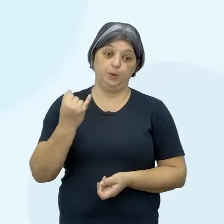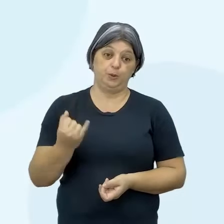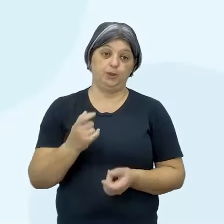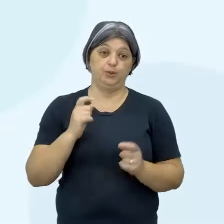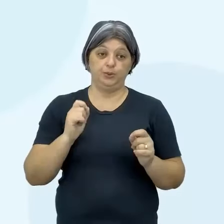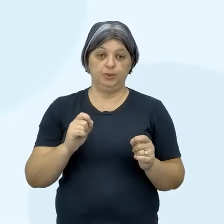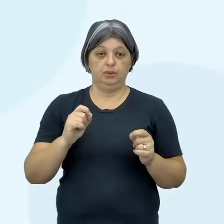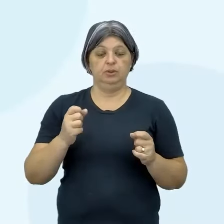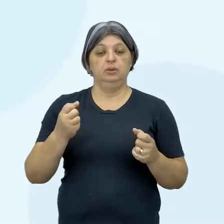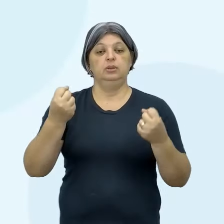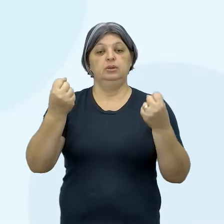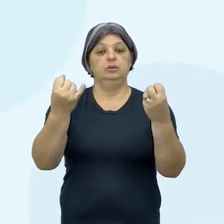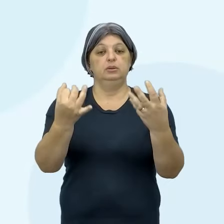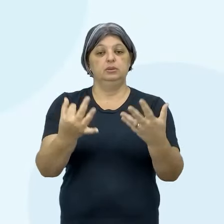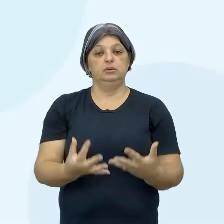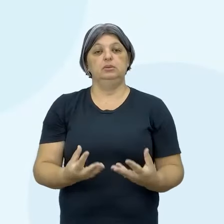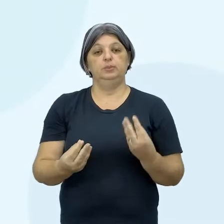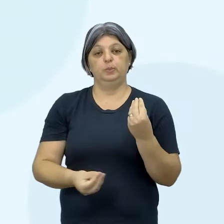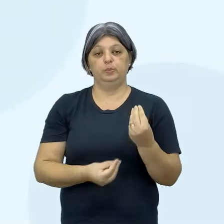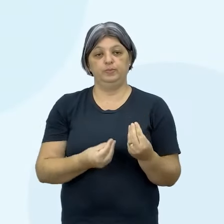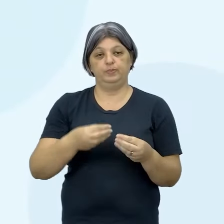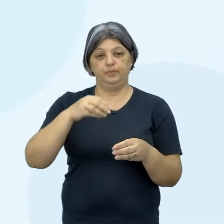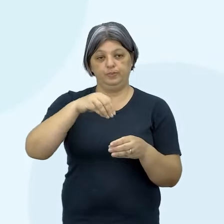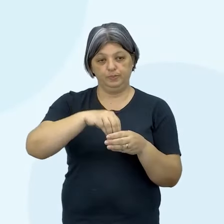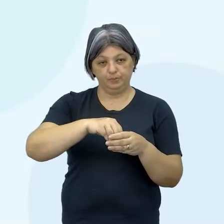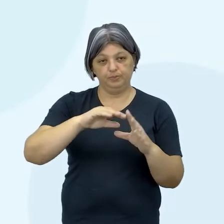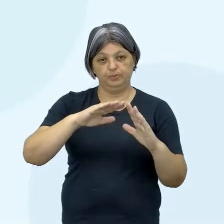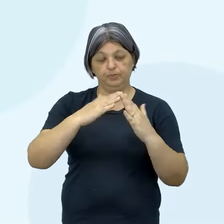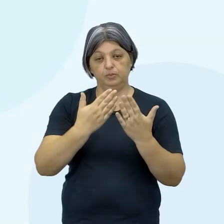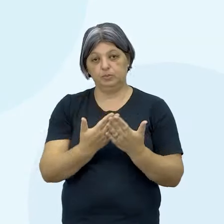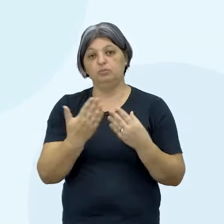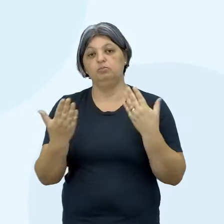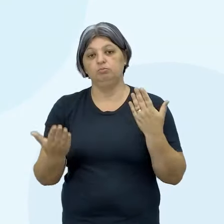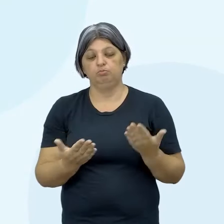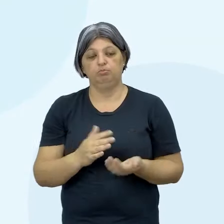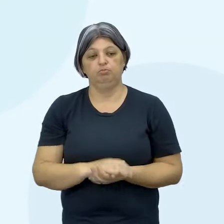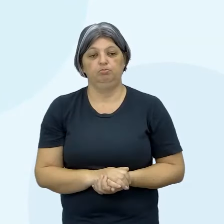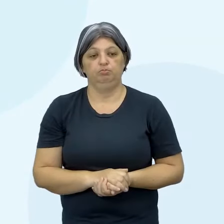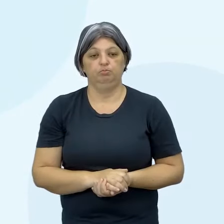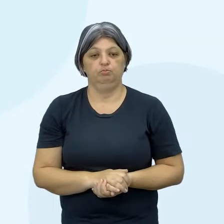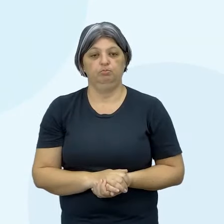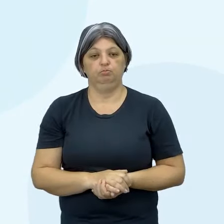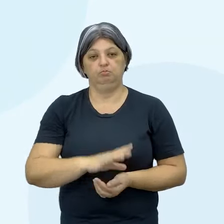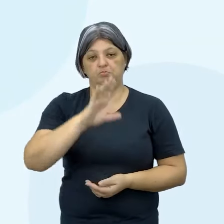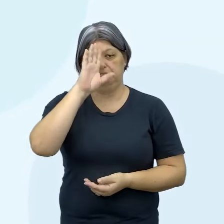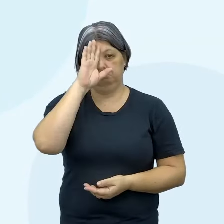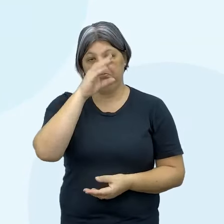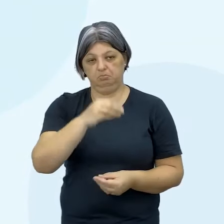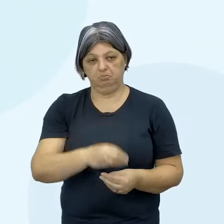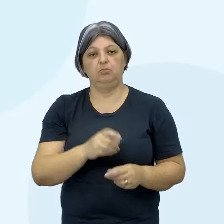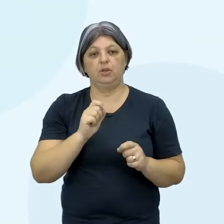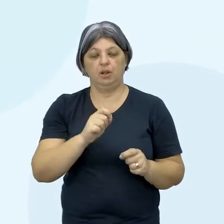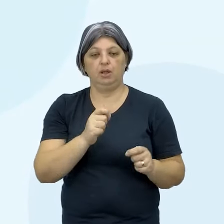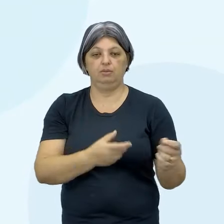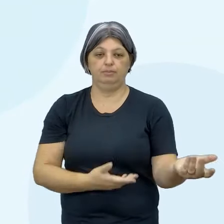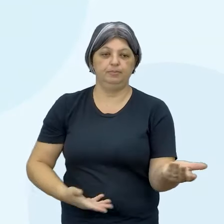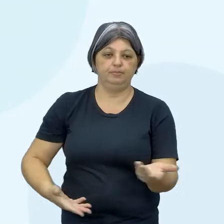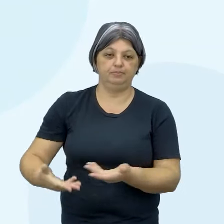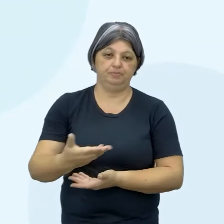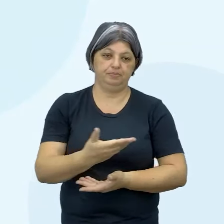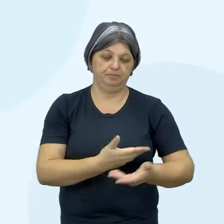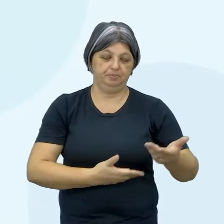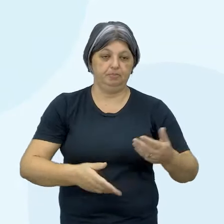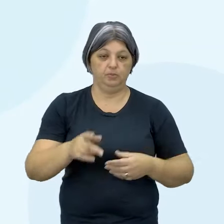desdobramento na escola, né? Esse desdobramento, ele visa inteirar os professores. Então, o que